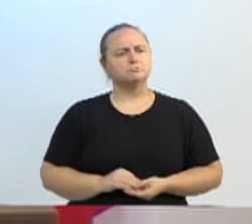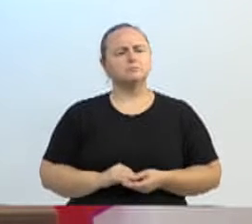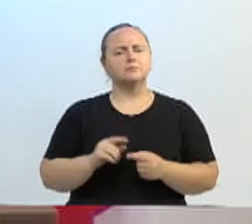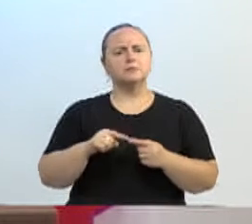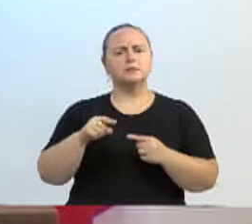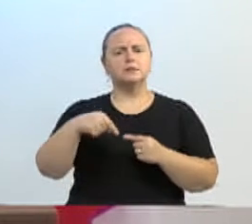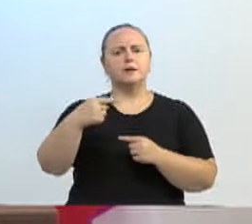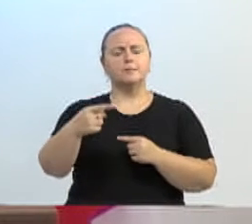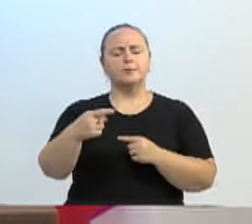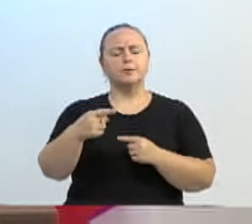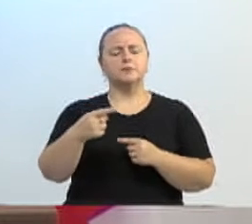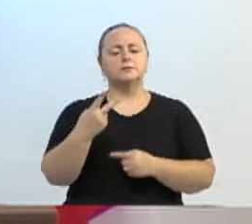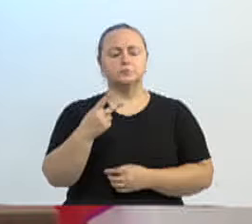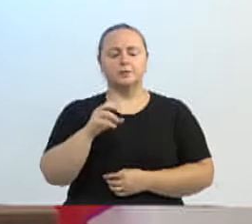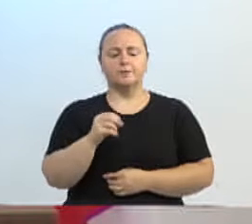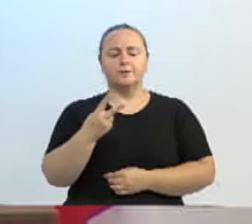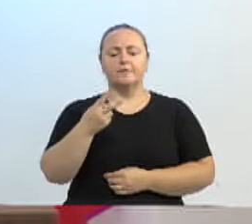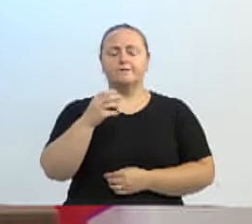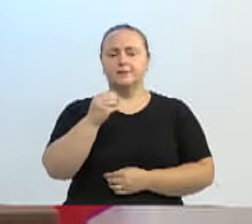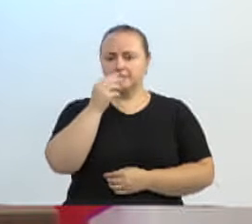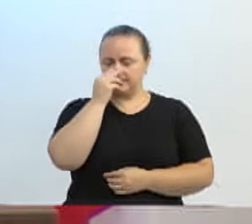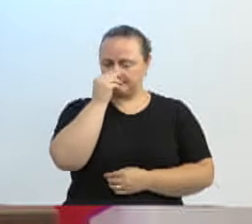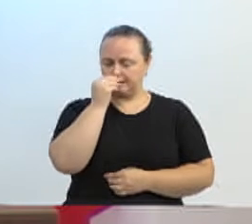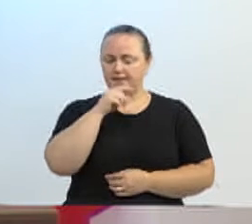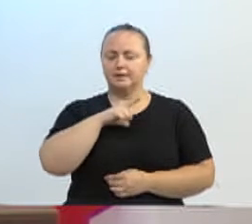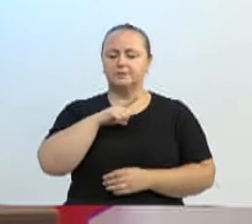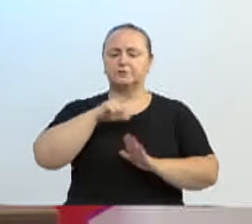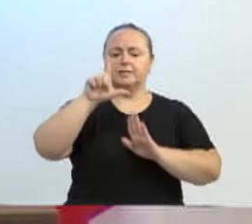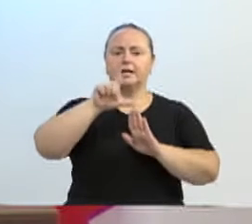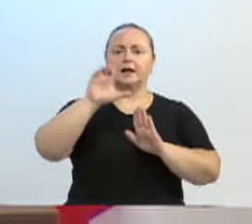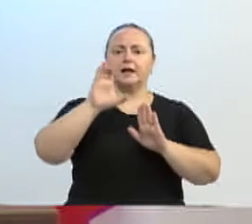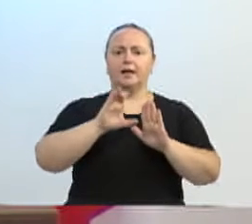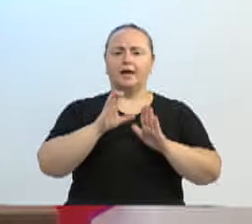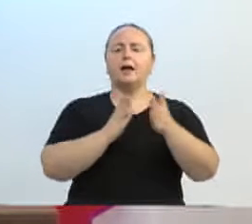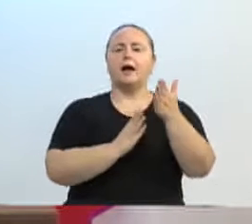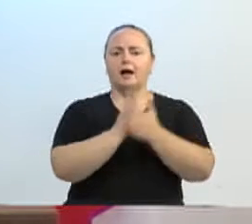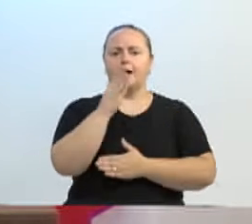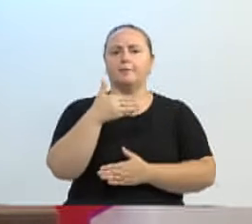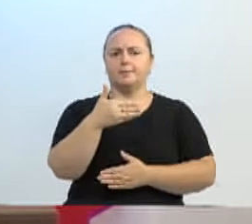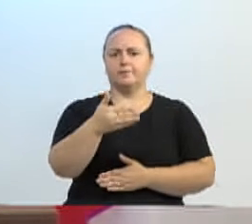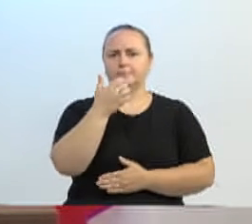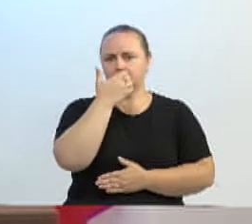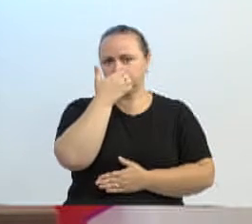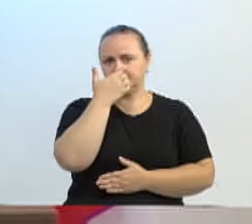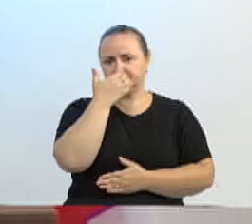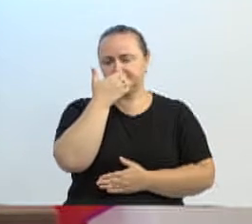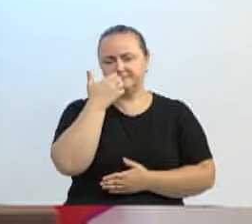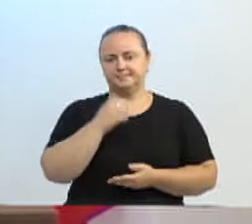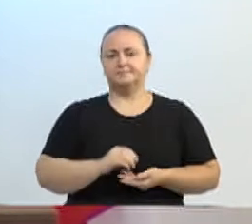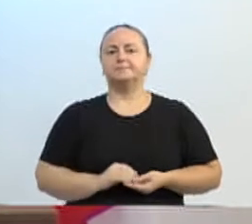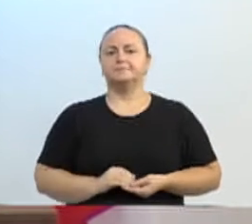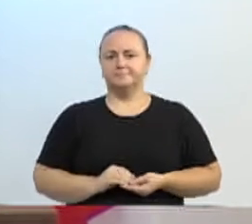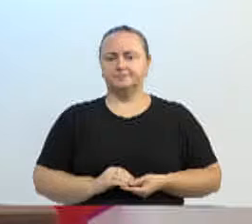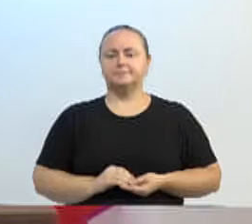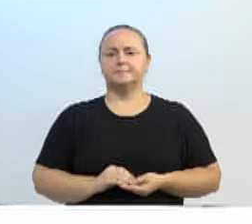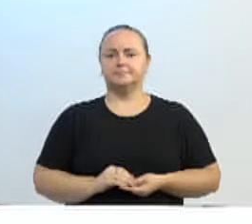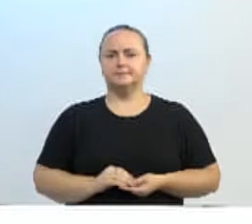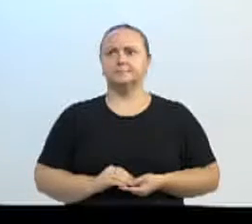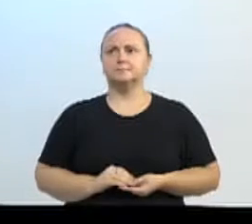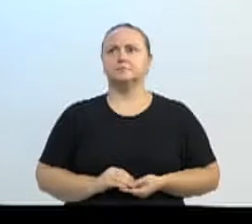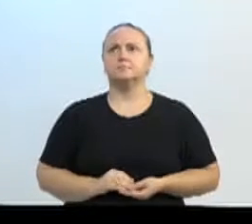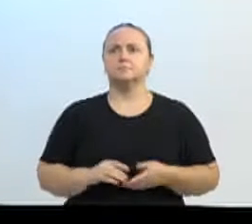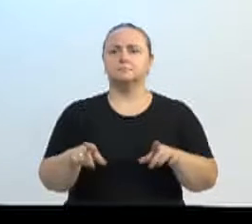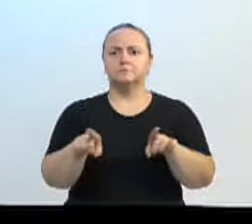2020, uma lei complementar aprovando. Se puder colocar ali, eu haria as duas fotos, aprovando esse projeto, inclusive